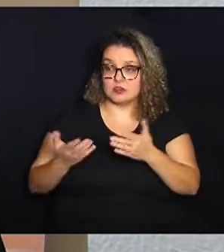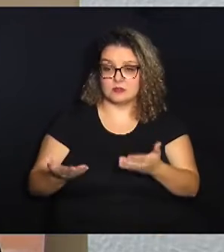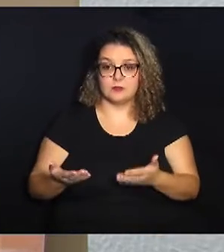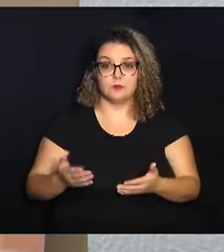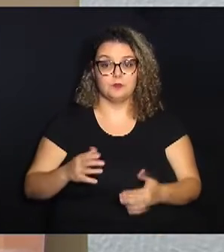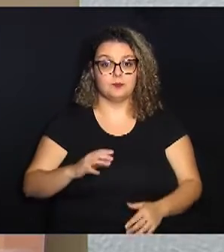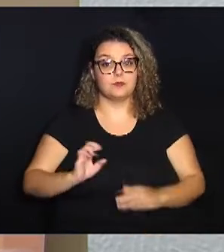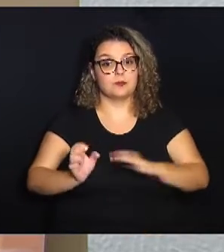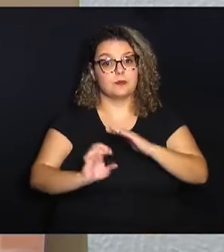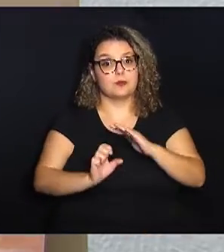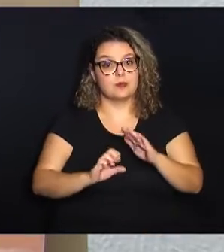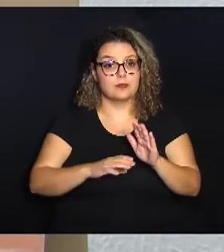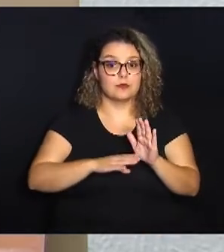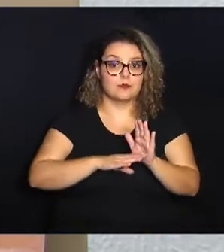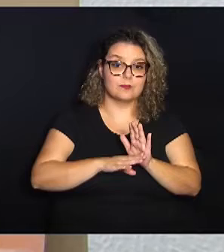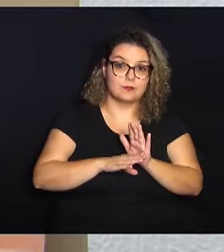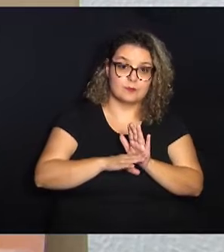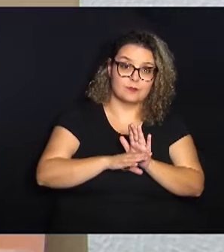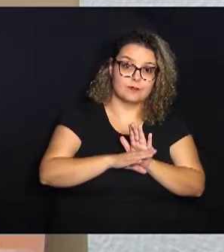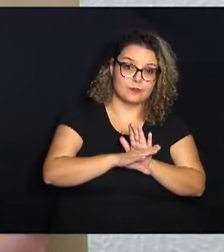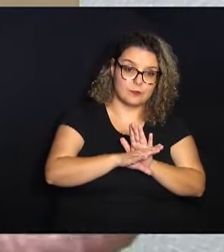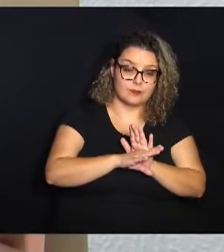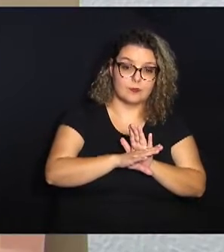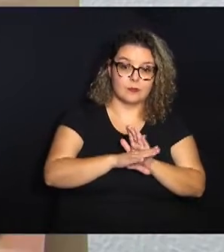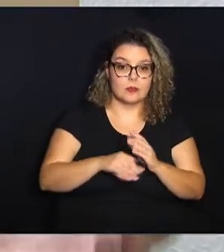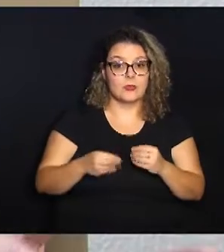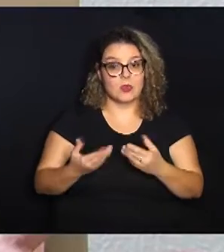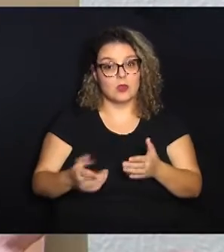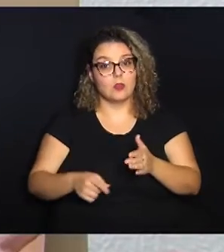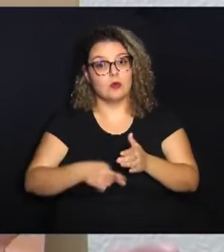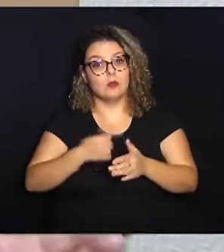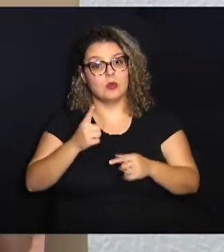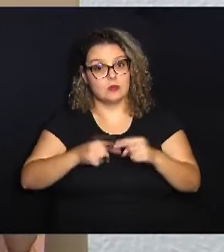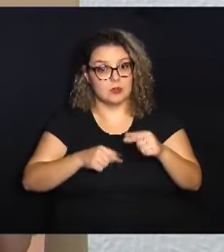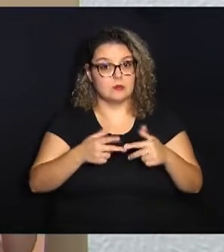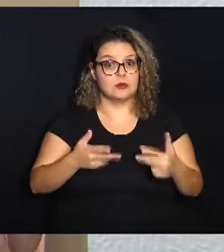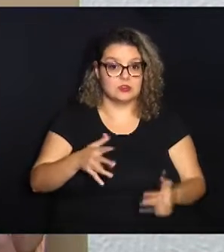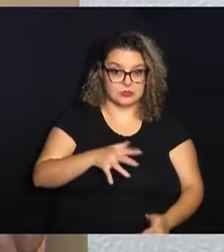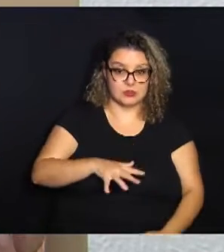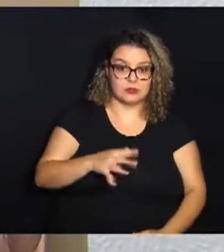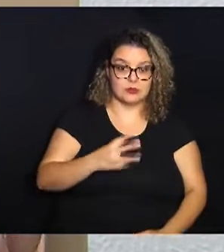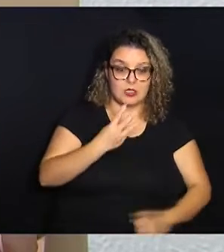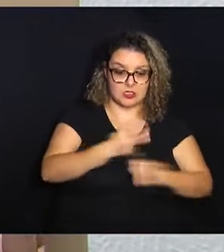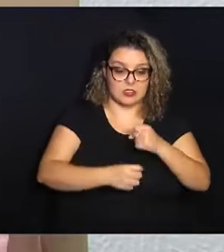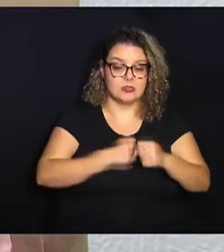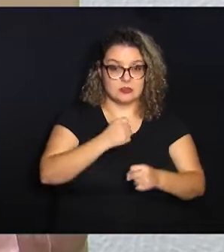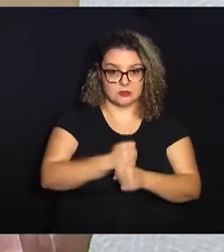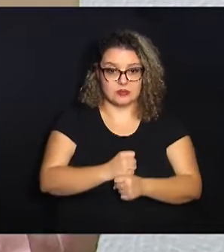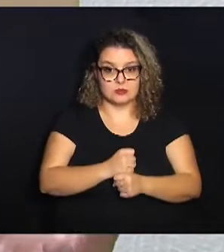empresa ela já colocou o seu primeiro produto no mercado há 3 anos.